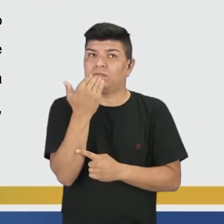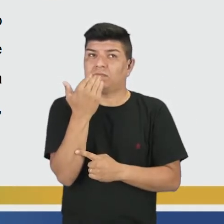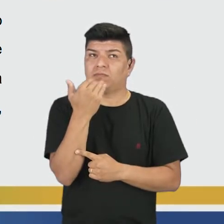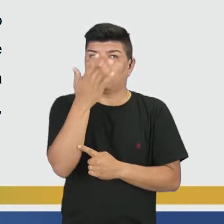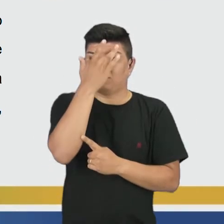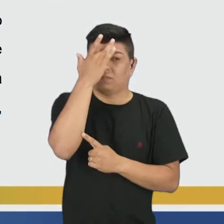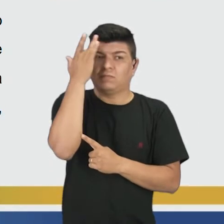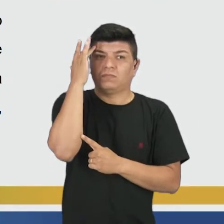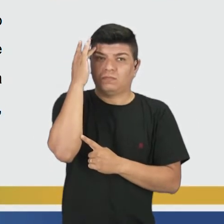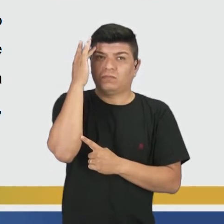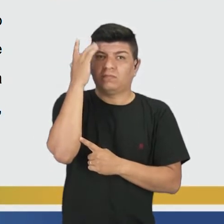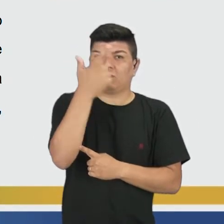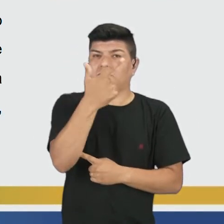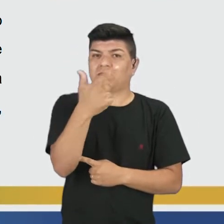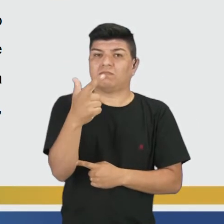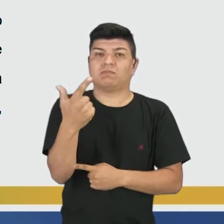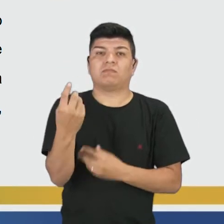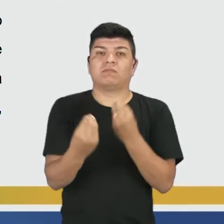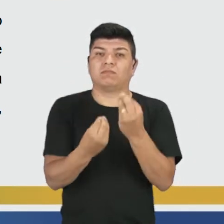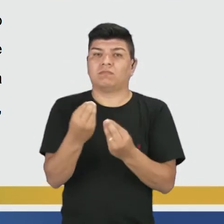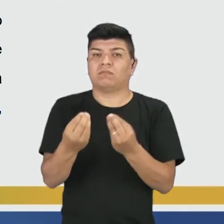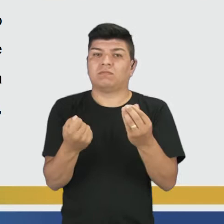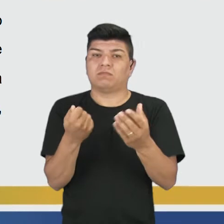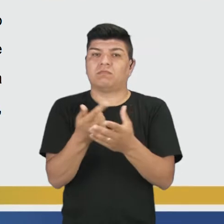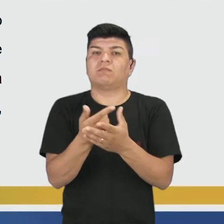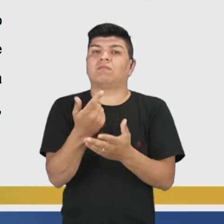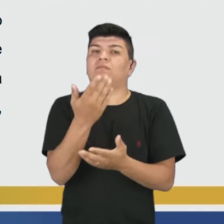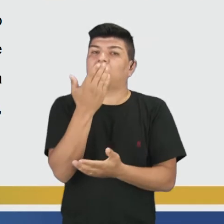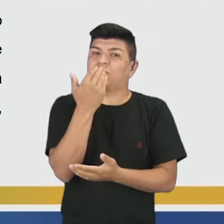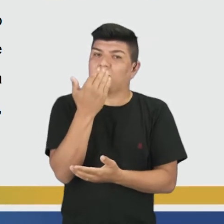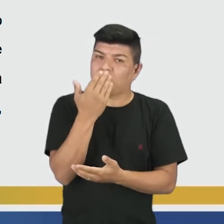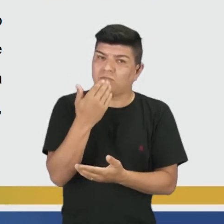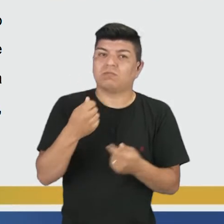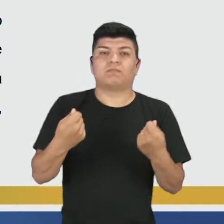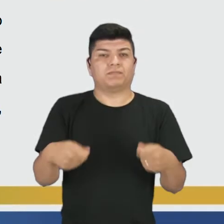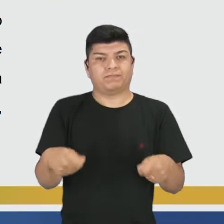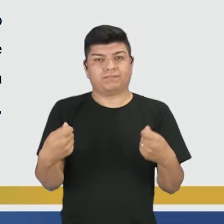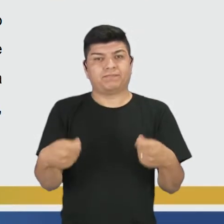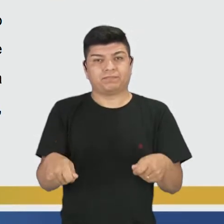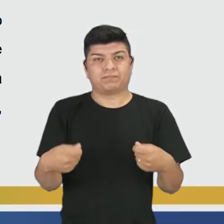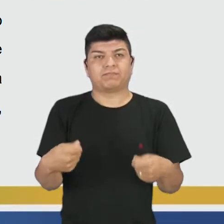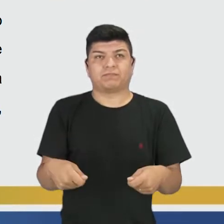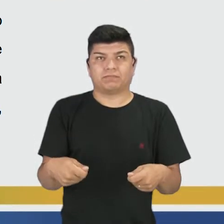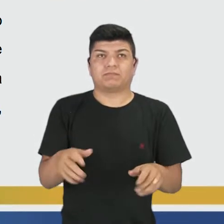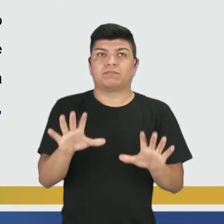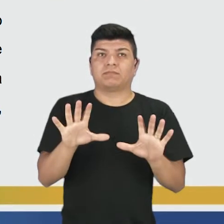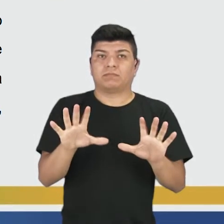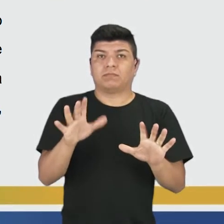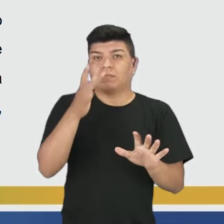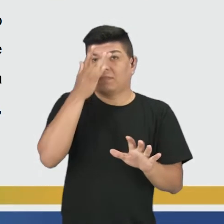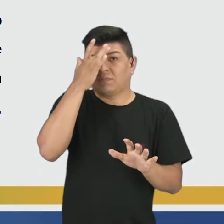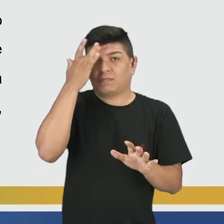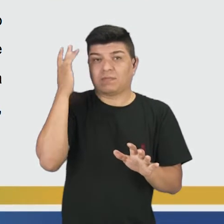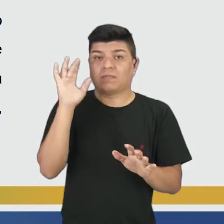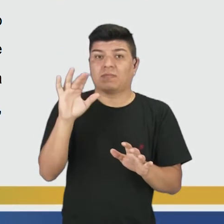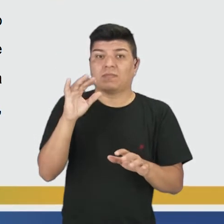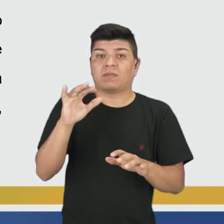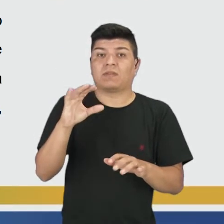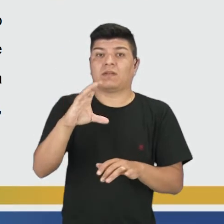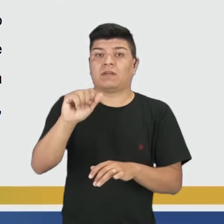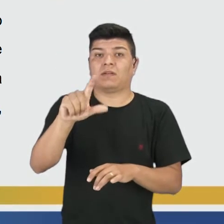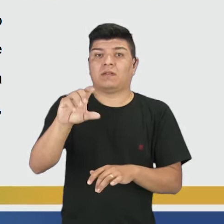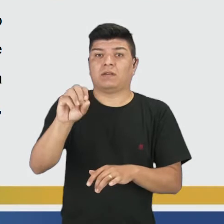há pessoas que não têm condições para comer o mínimo necessário, e aí a gente está se referindo àquelas